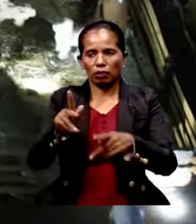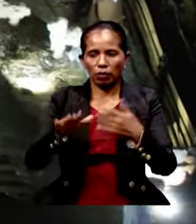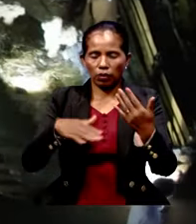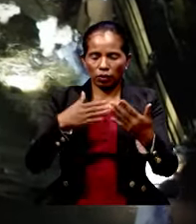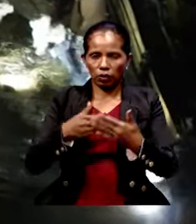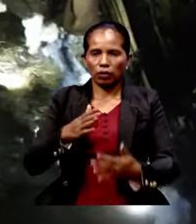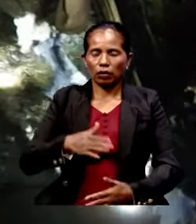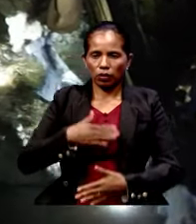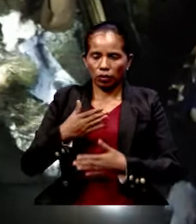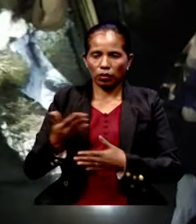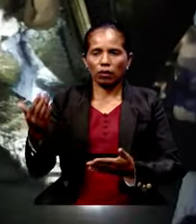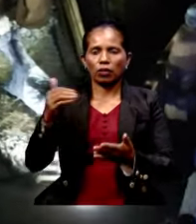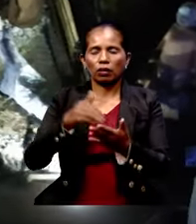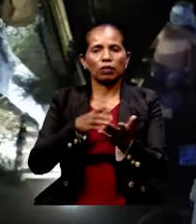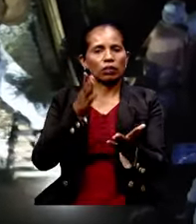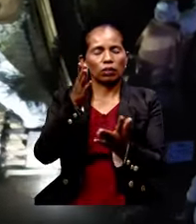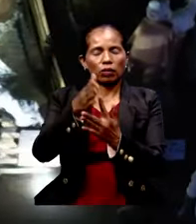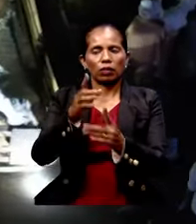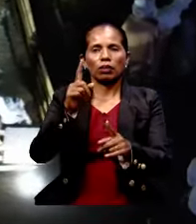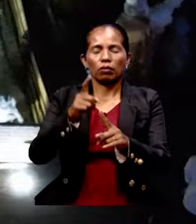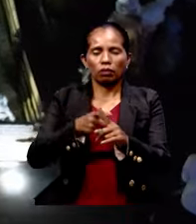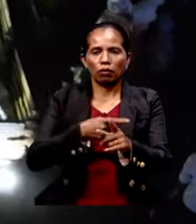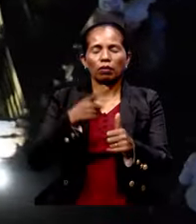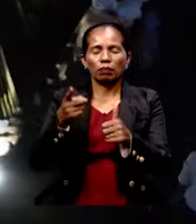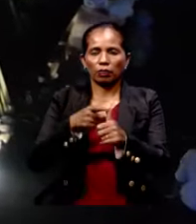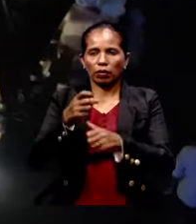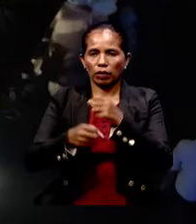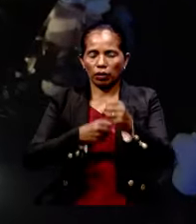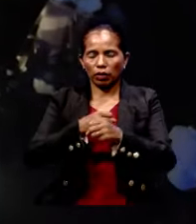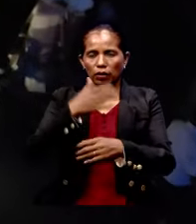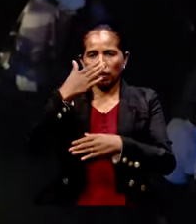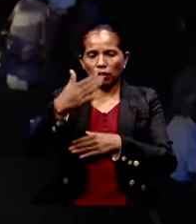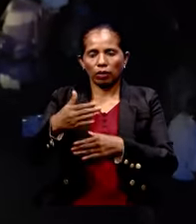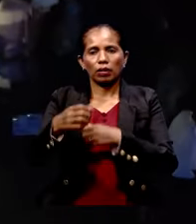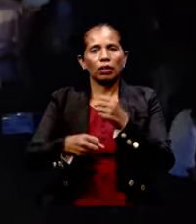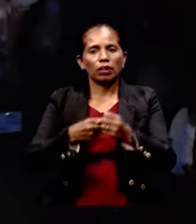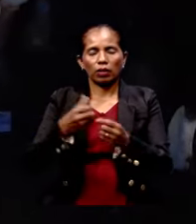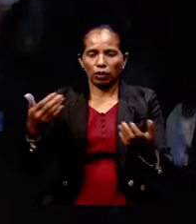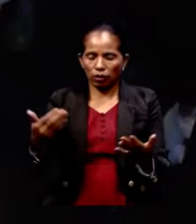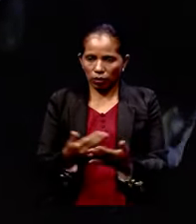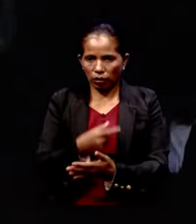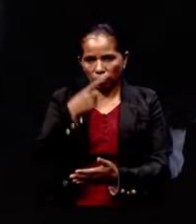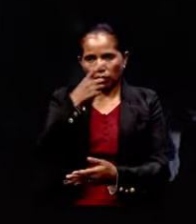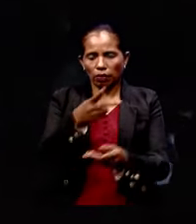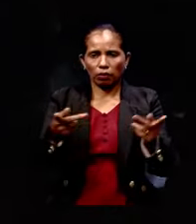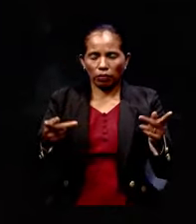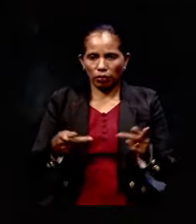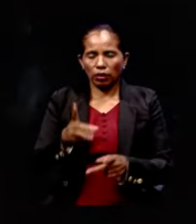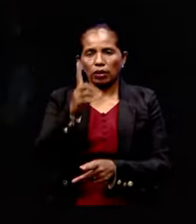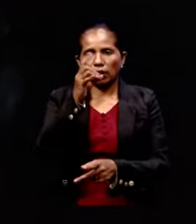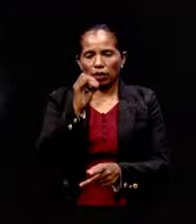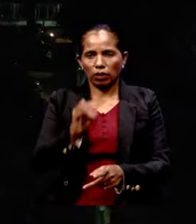siak solok tan, ori tama ba fulan dahuluk tinan tuir mai, katinan fon. Tan bani ambienti iha kapital